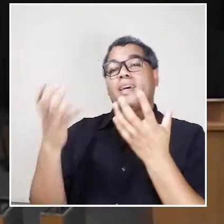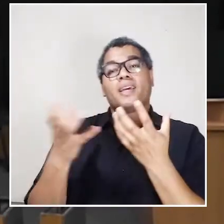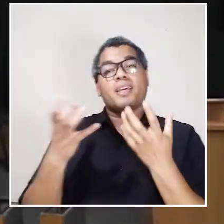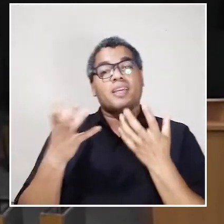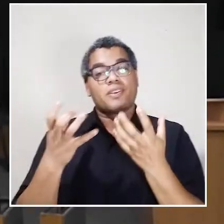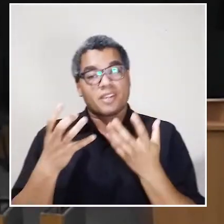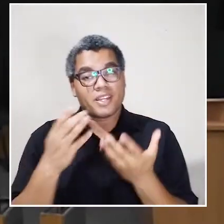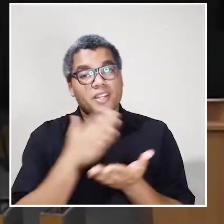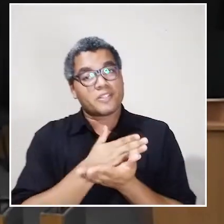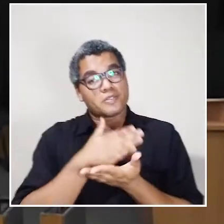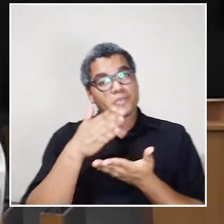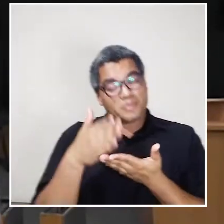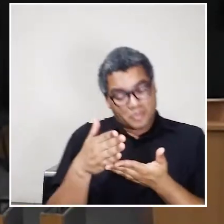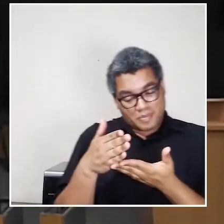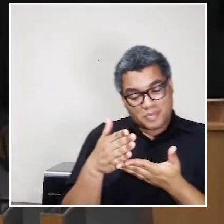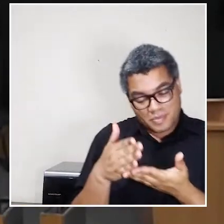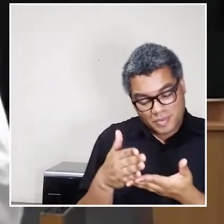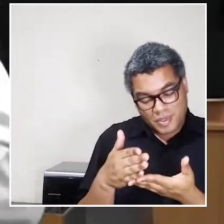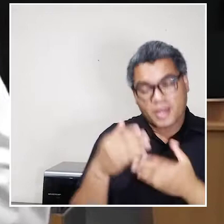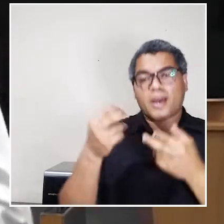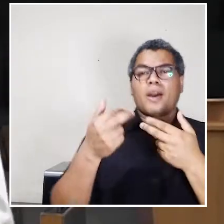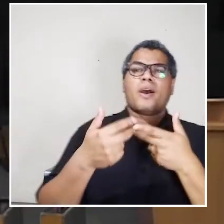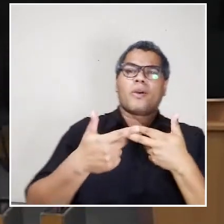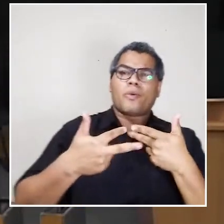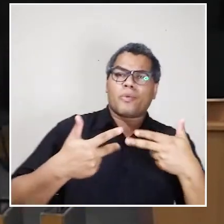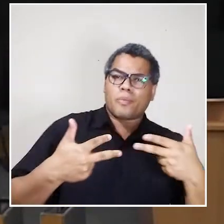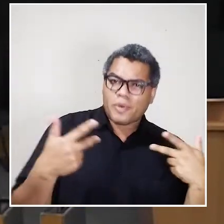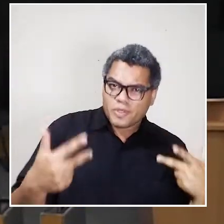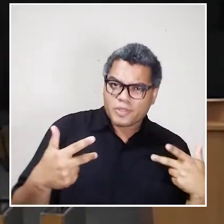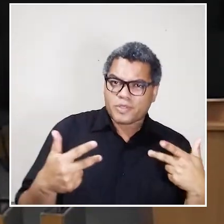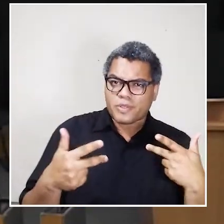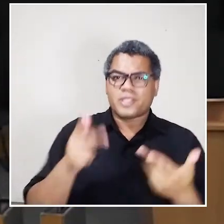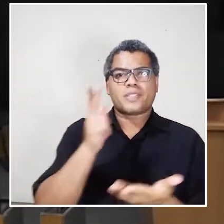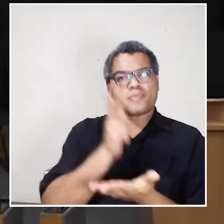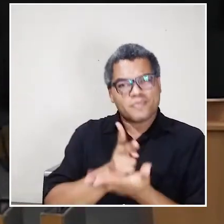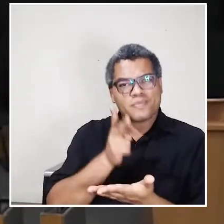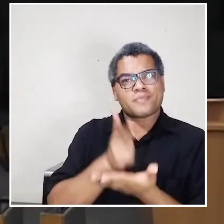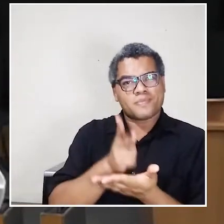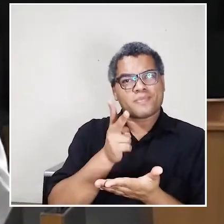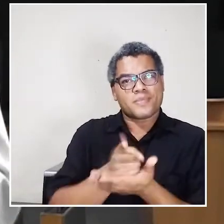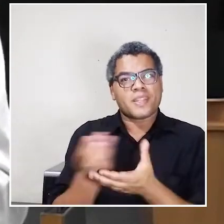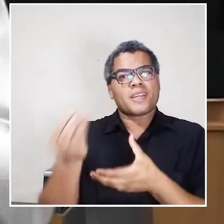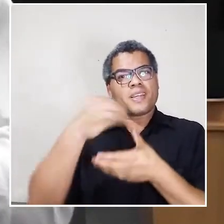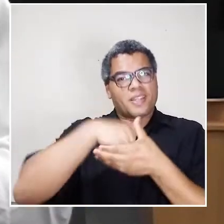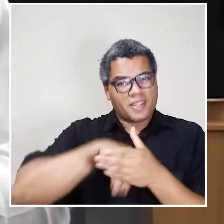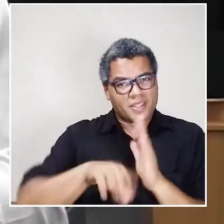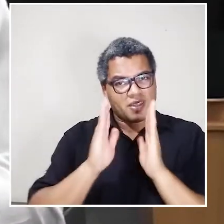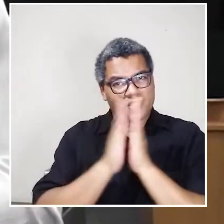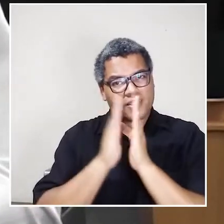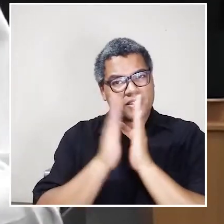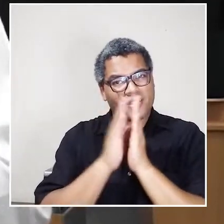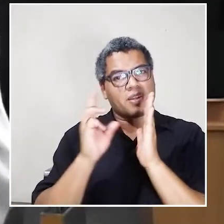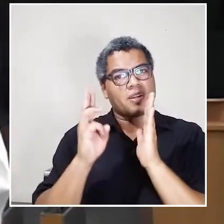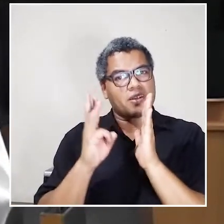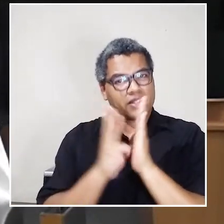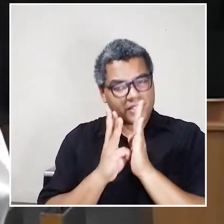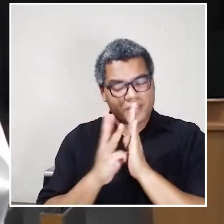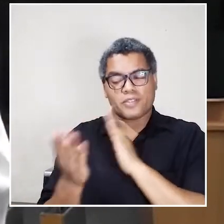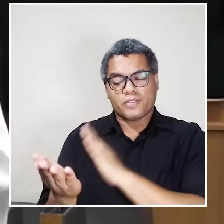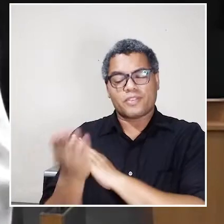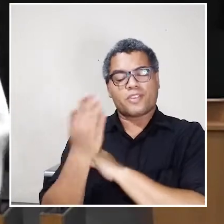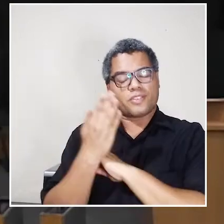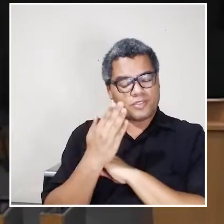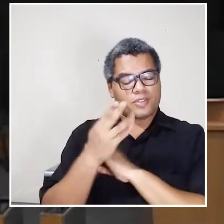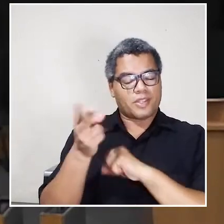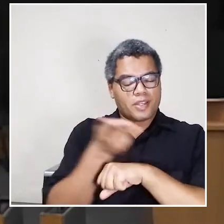de preliminarmente identificar alguns elementos constantes dessa oração de Daniel que vão nos levar